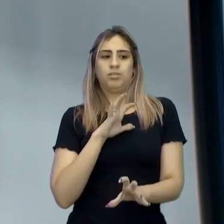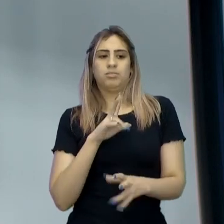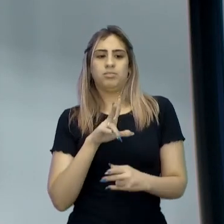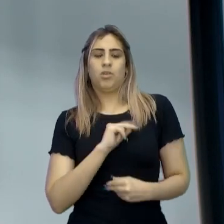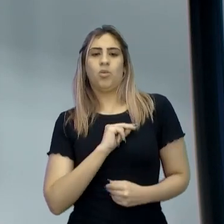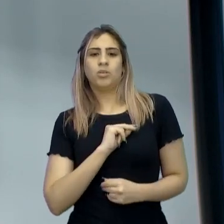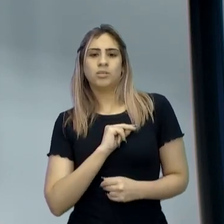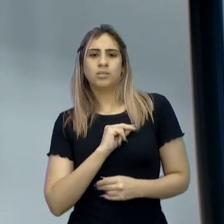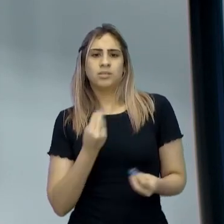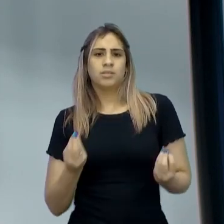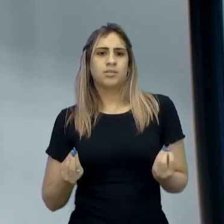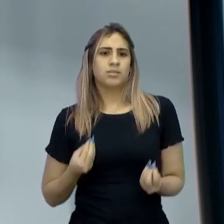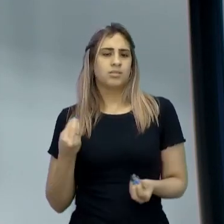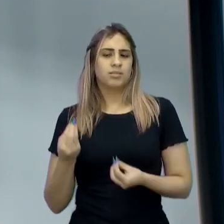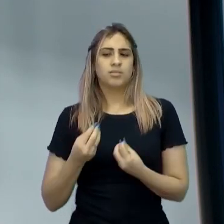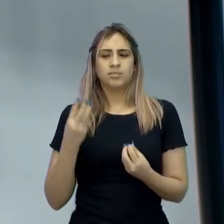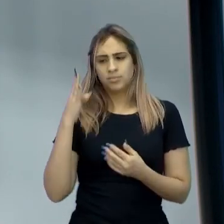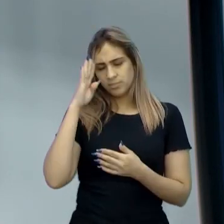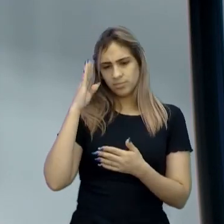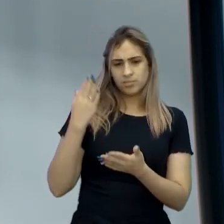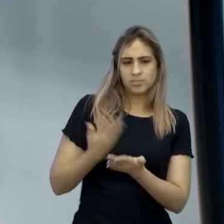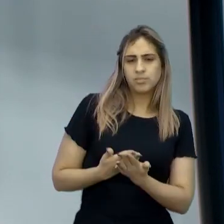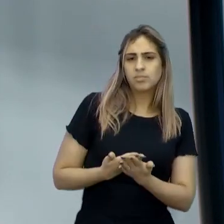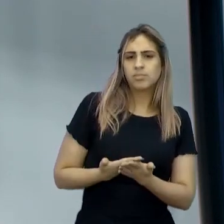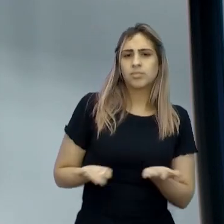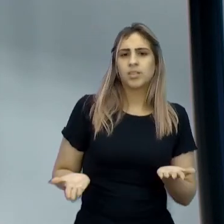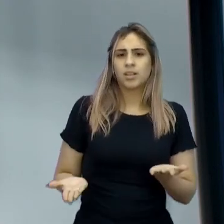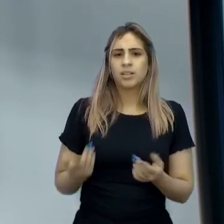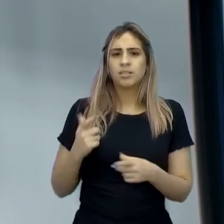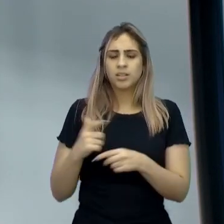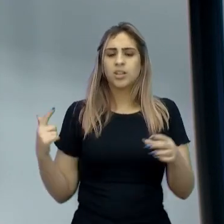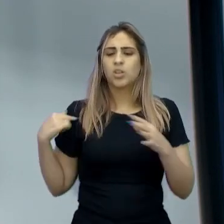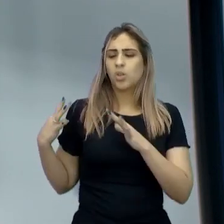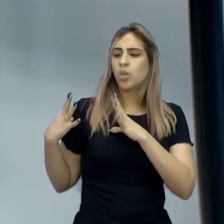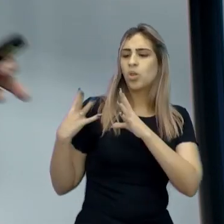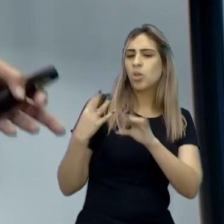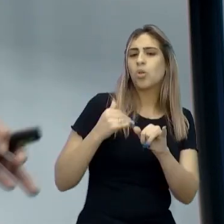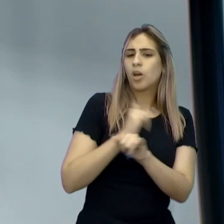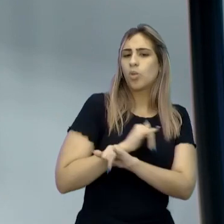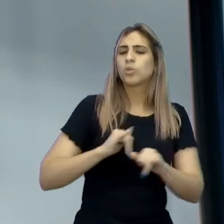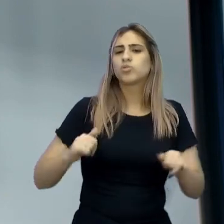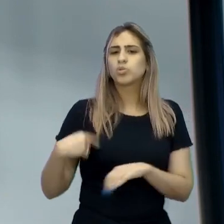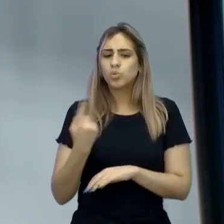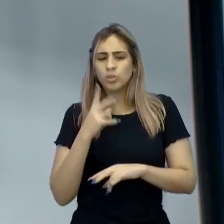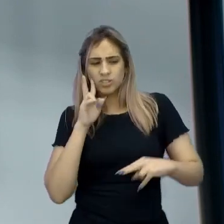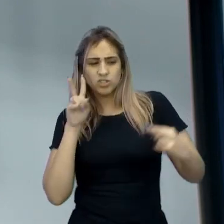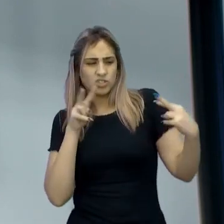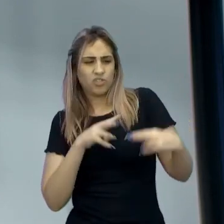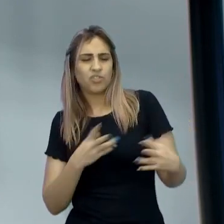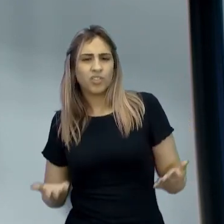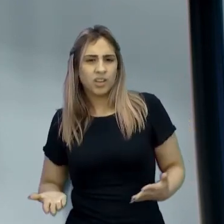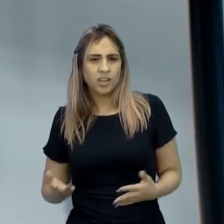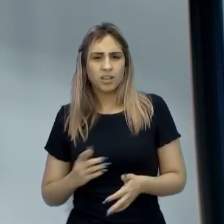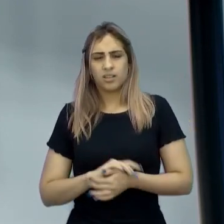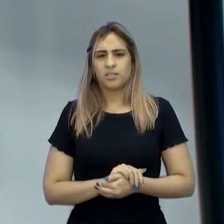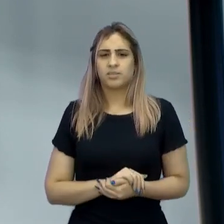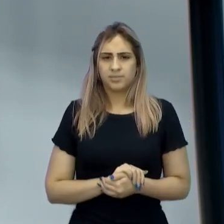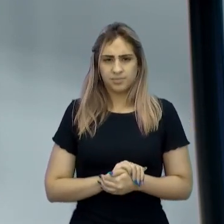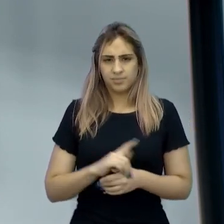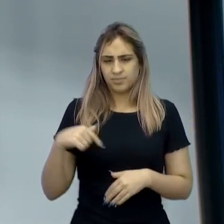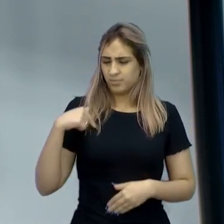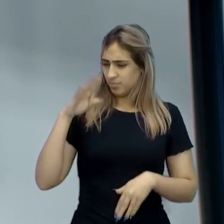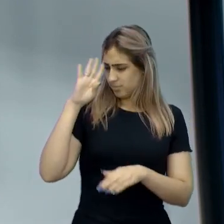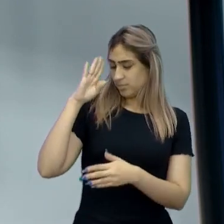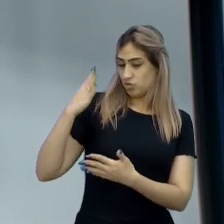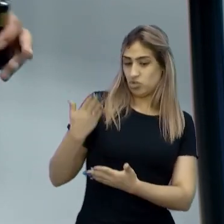Poxa vida, né? Existia uma confiabilidade muito grande em todas essas notícias, em tudo que a gente olhava, né? A gente